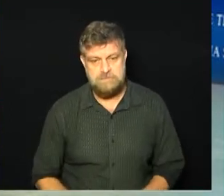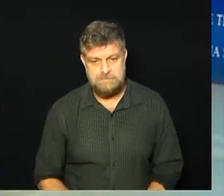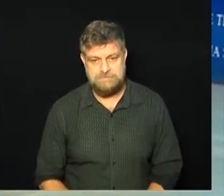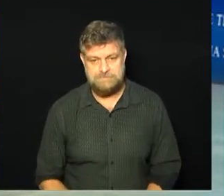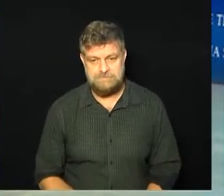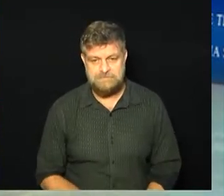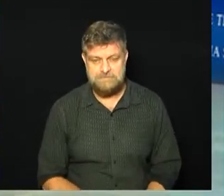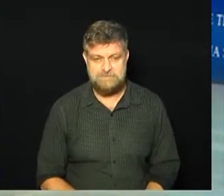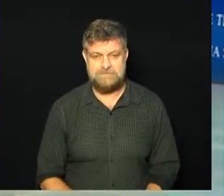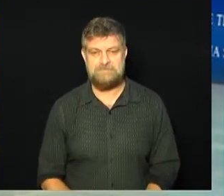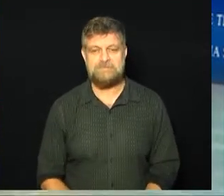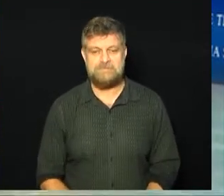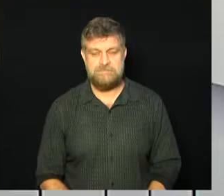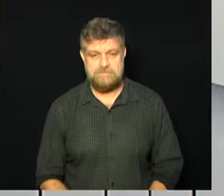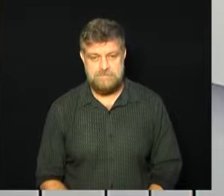www.cepat.campinas.sp.gov.br.